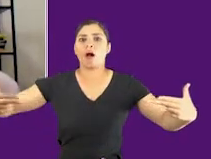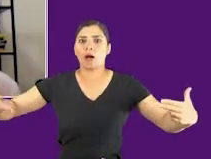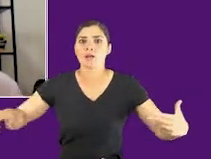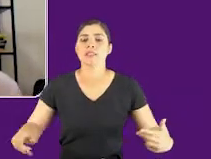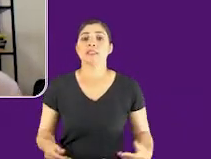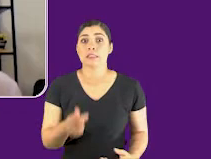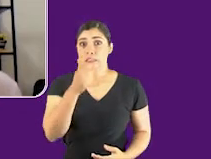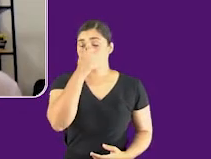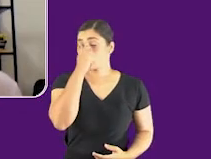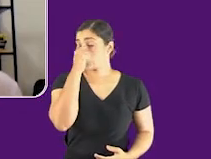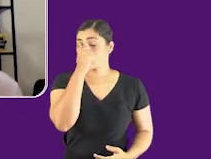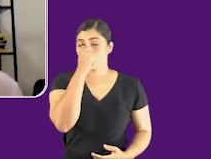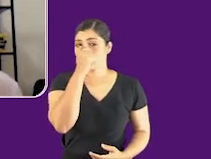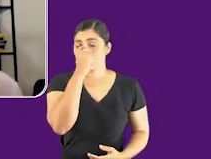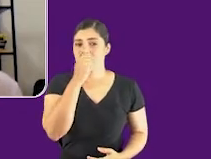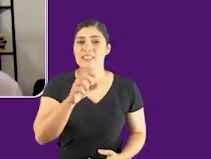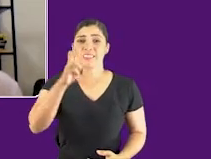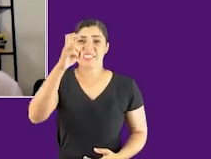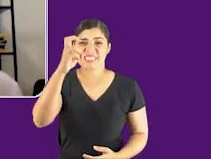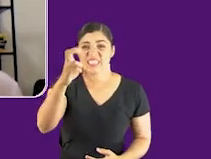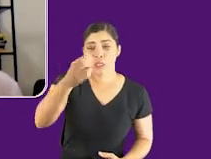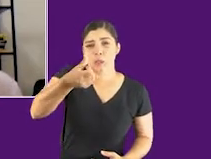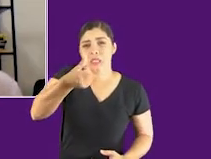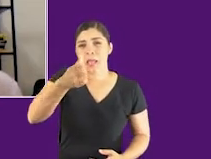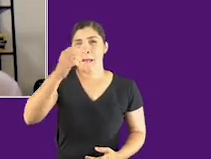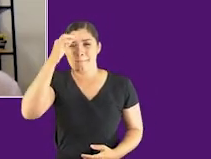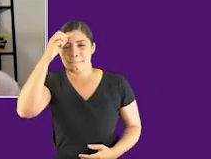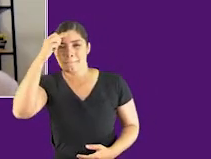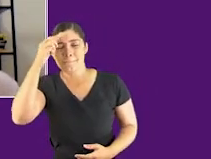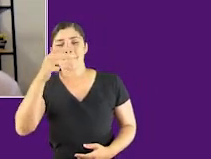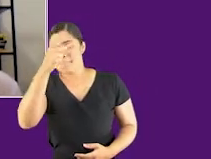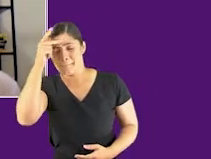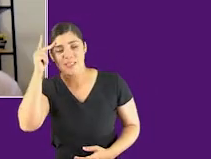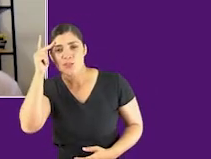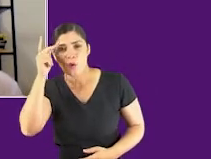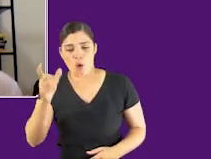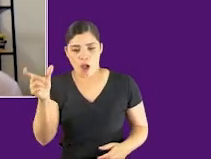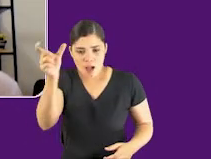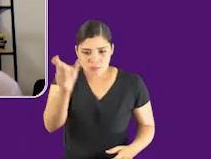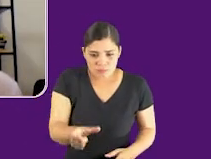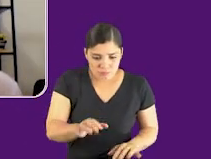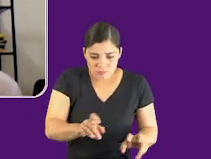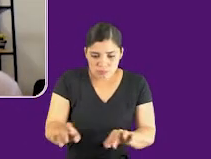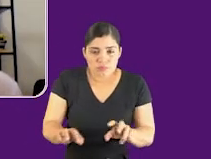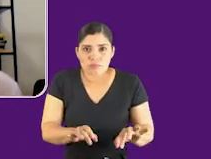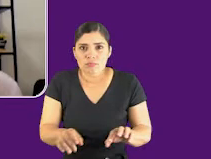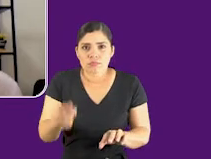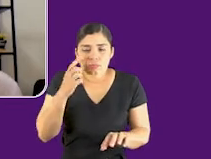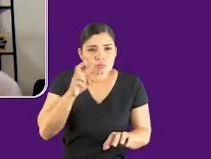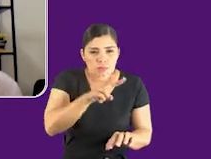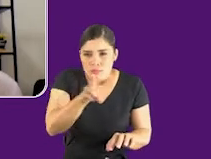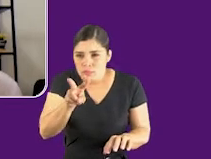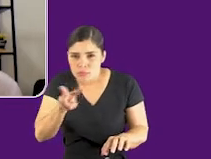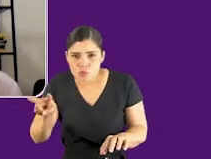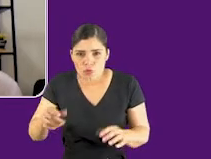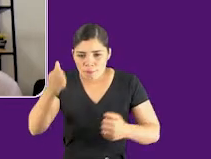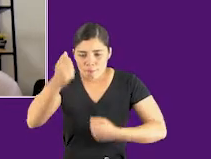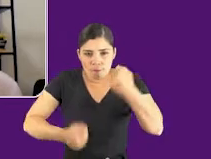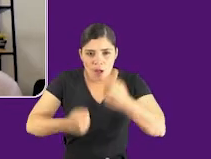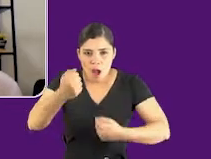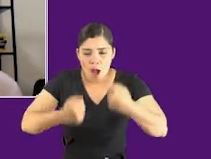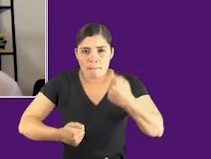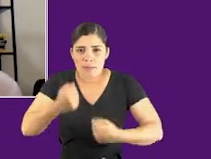com umas 5 ou 6 pessoas dentro que eles monitoram tudo todas as coisas que estão acontecendo na fábrica